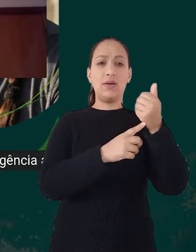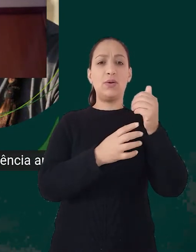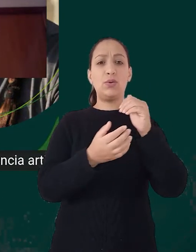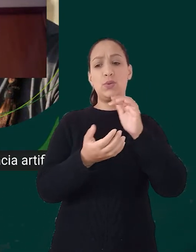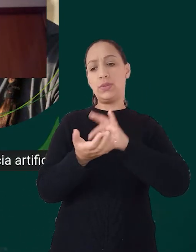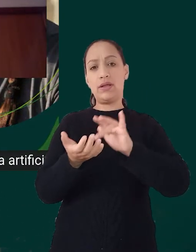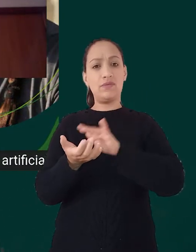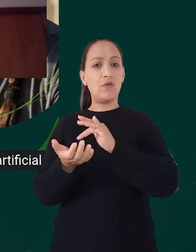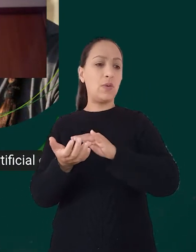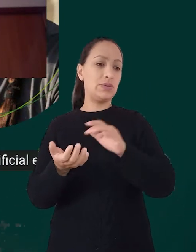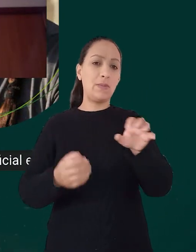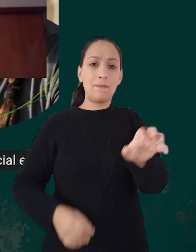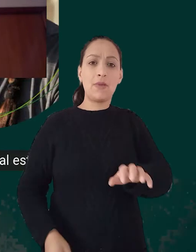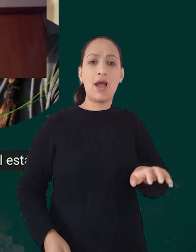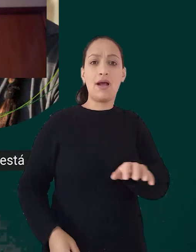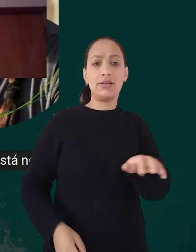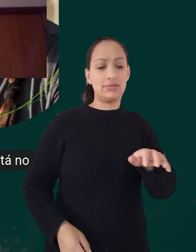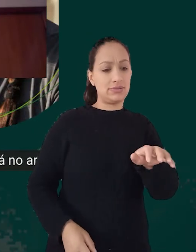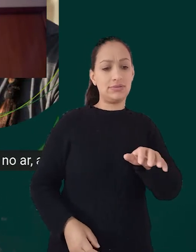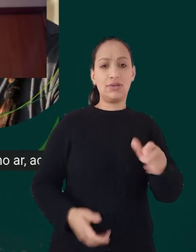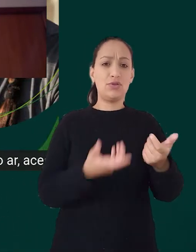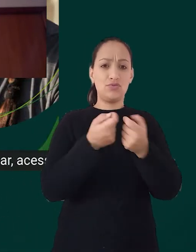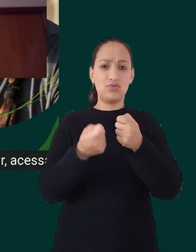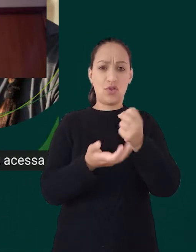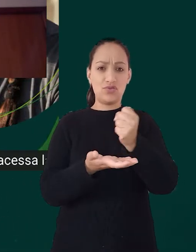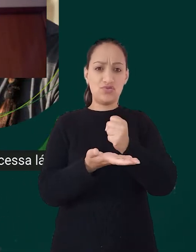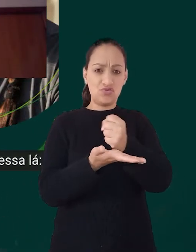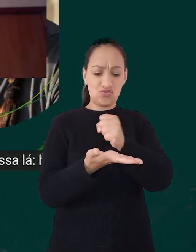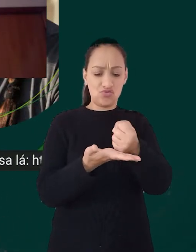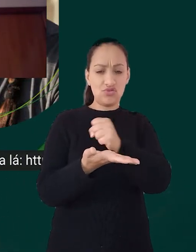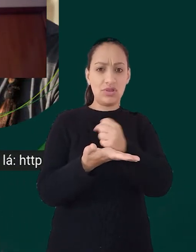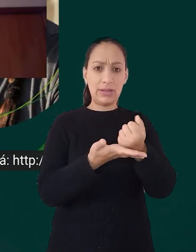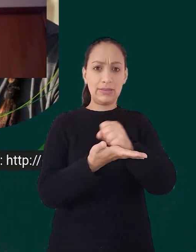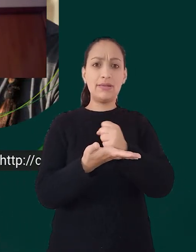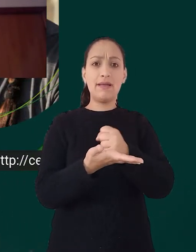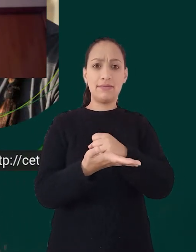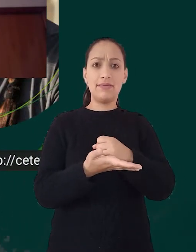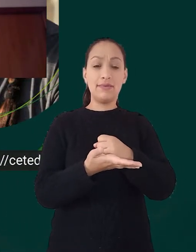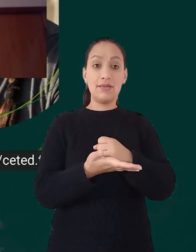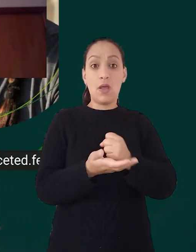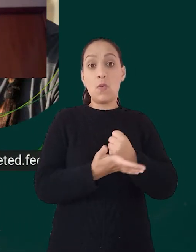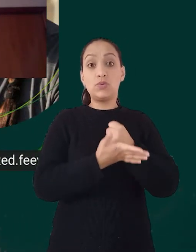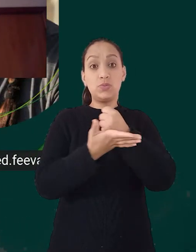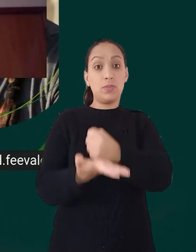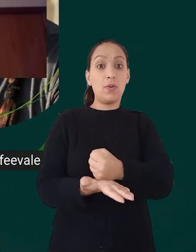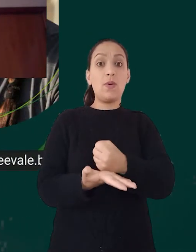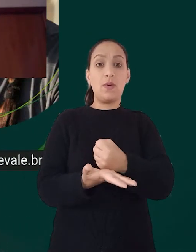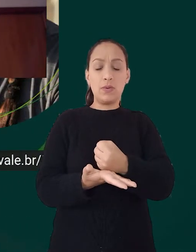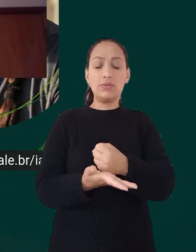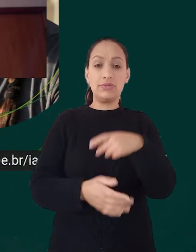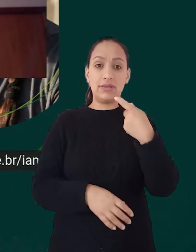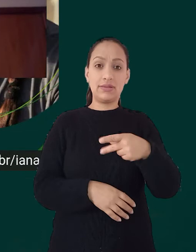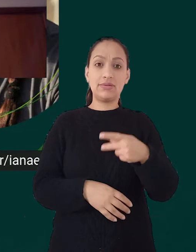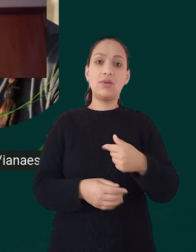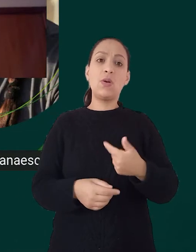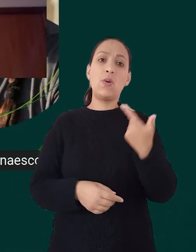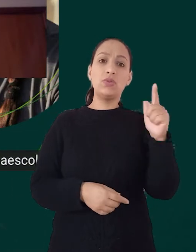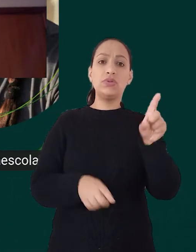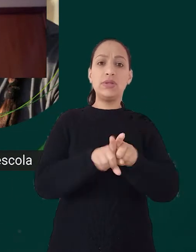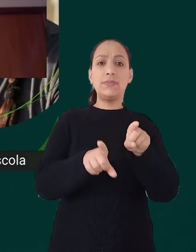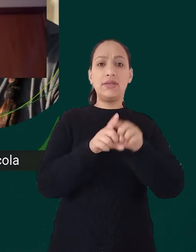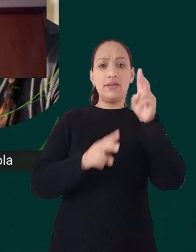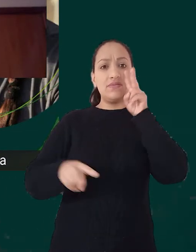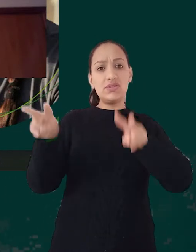mouse e teclado no computador, usa o joystick para o videogame, que é o input, tá? É o suporte dele. Tu tem outro apoio, que é a parte visual